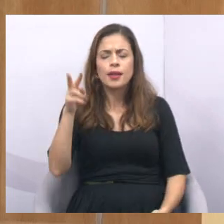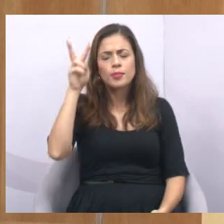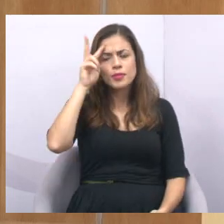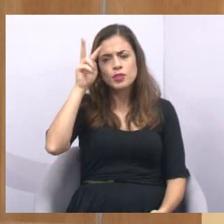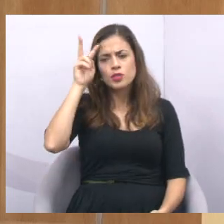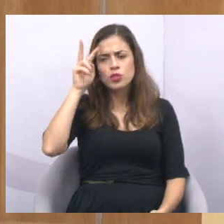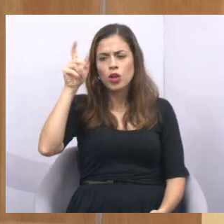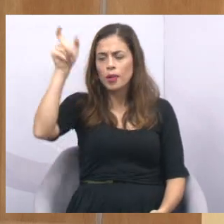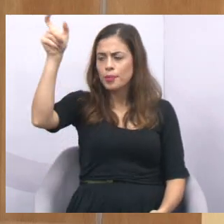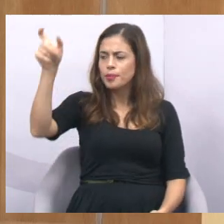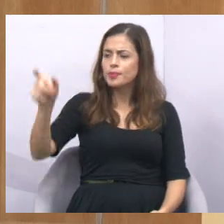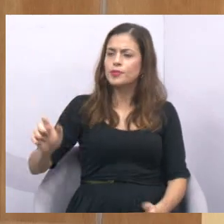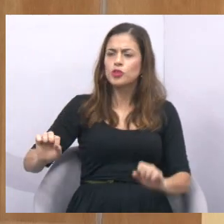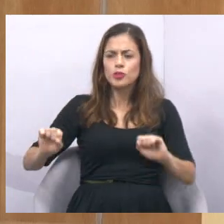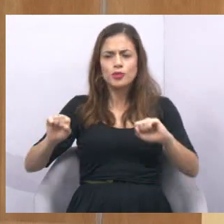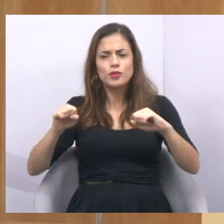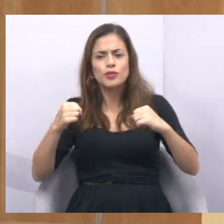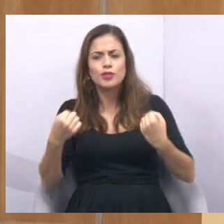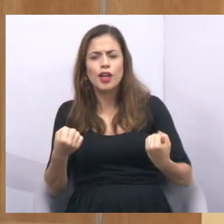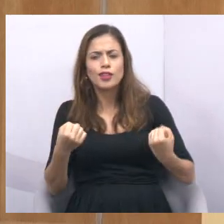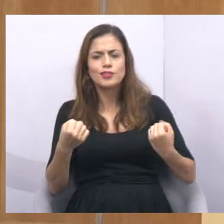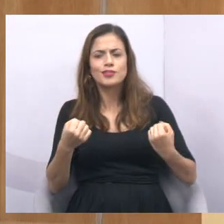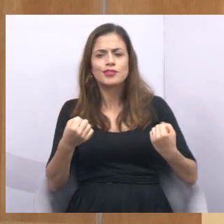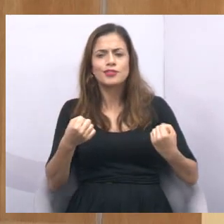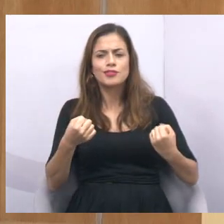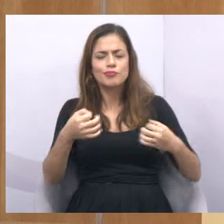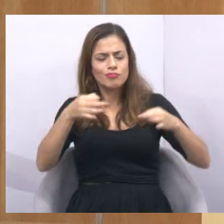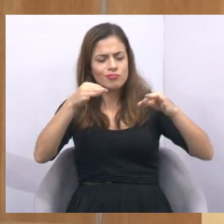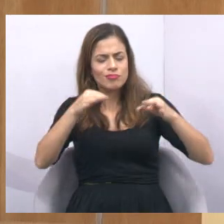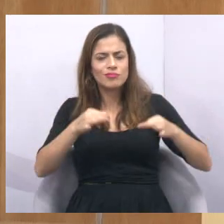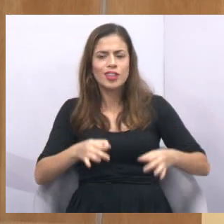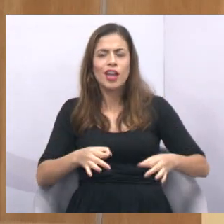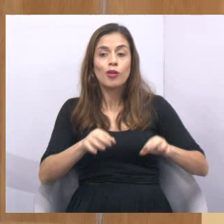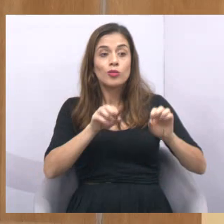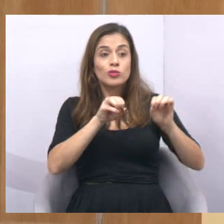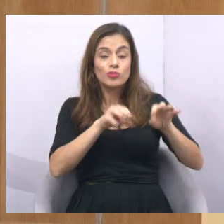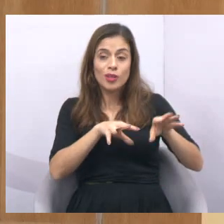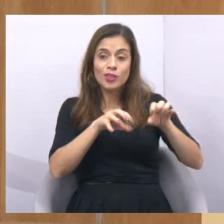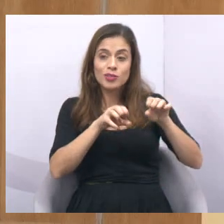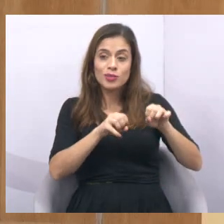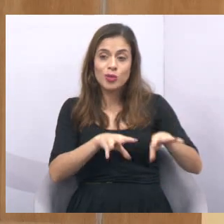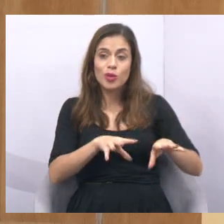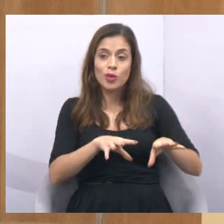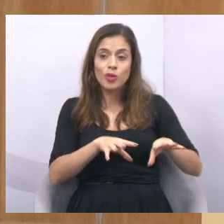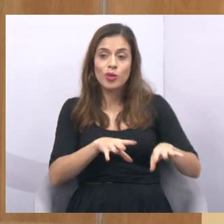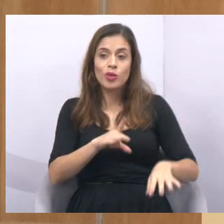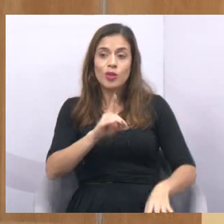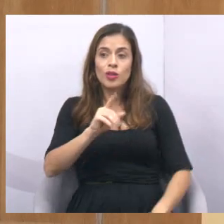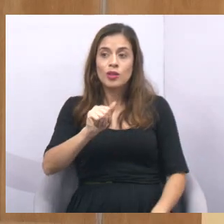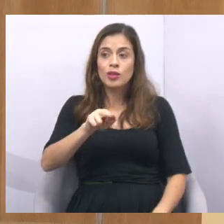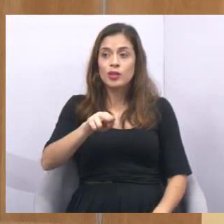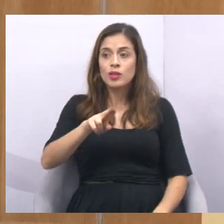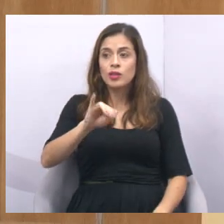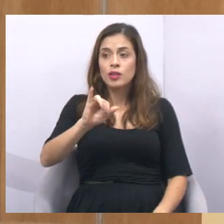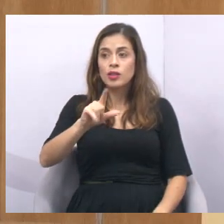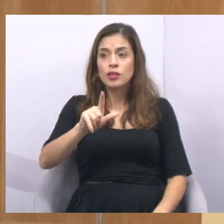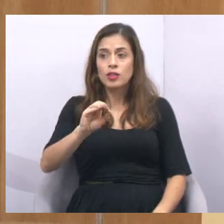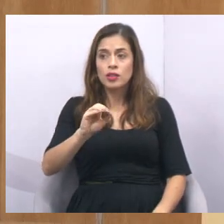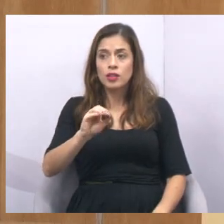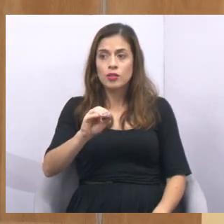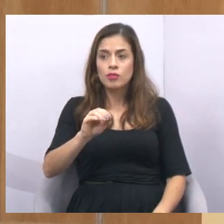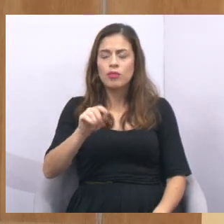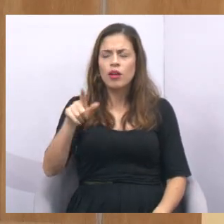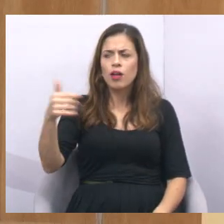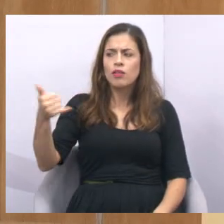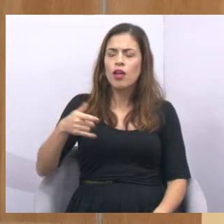pessoa enérgica, disciplinador, um educador. Danilo relatou aqui, se não estudar,